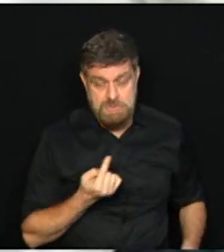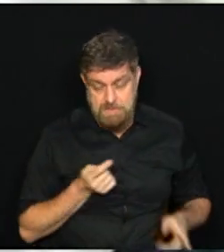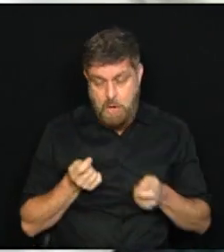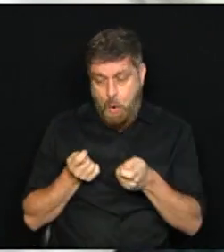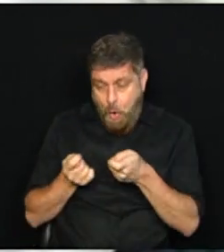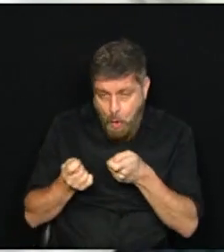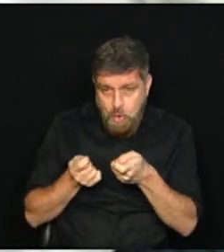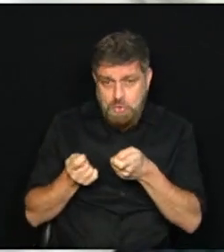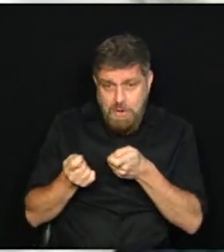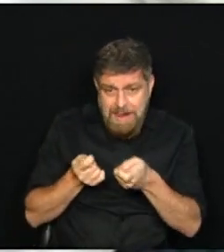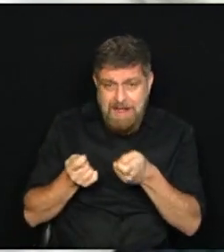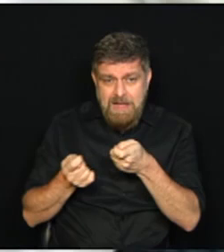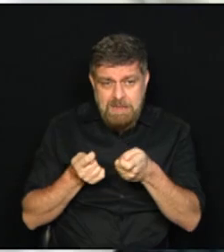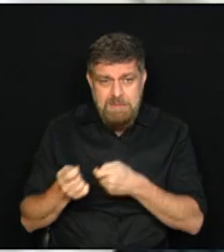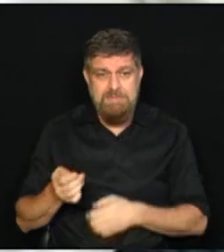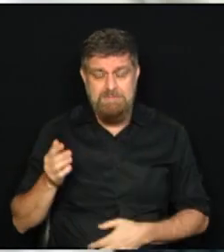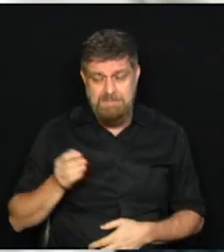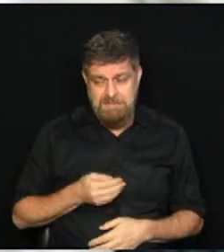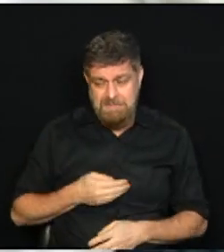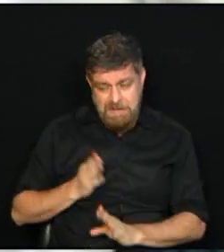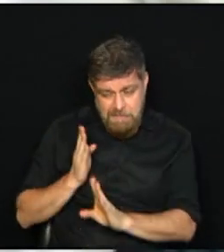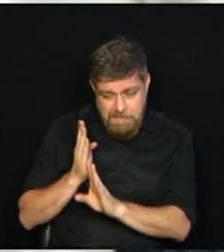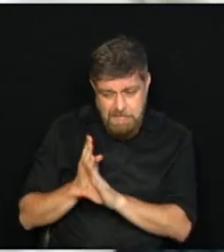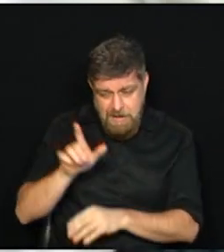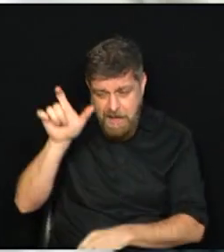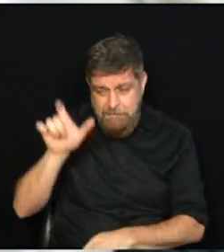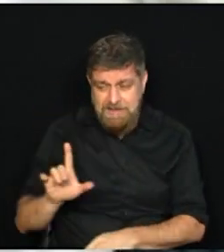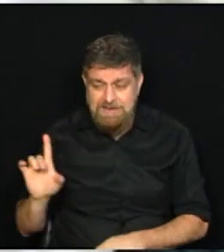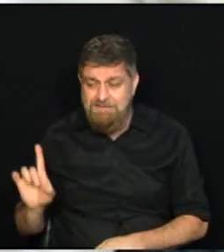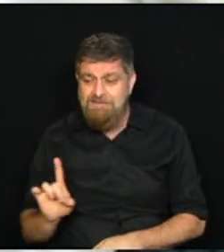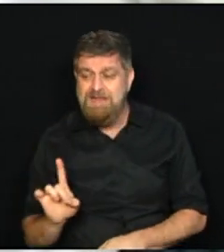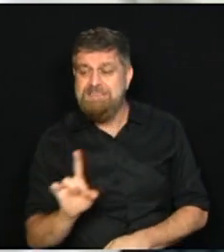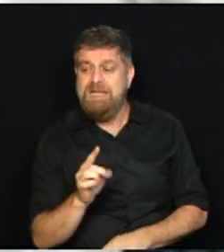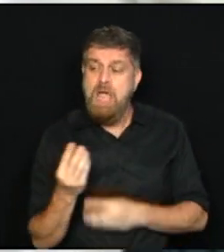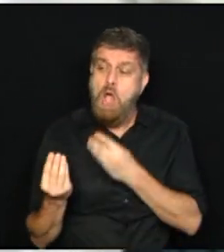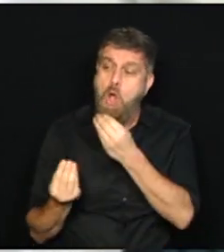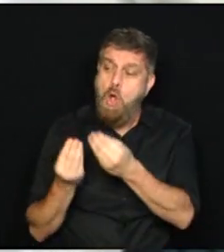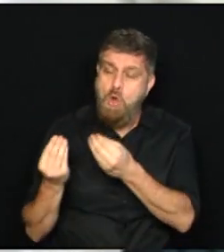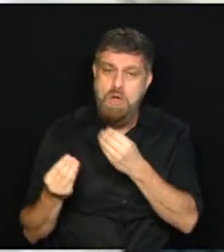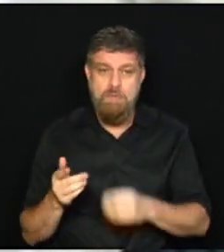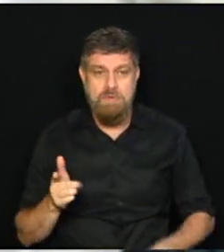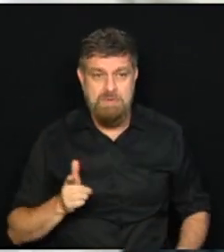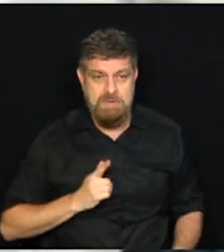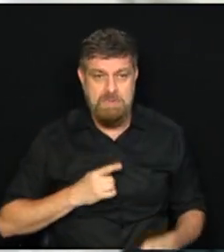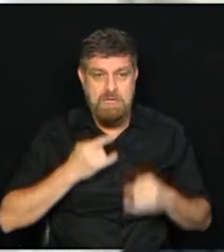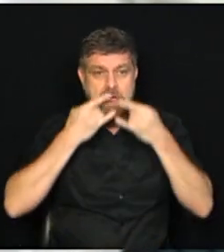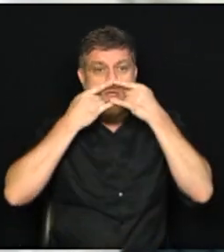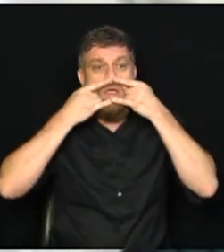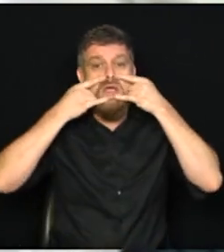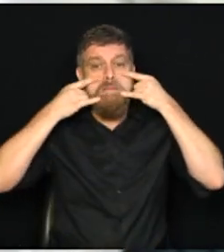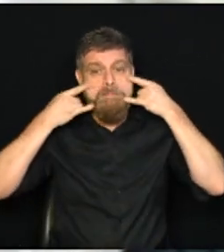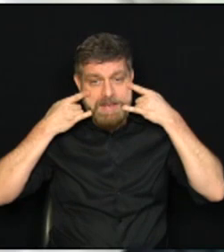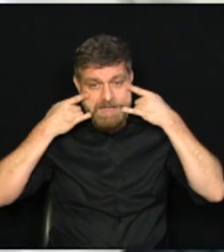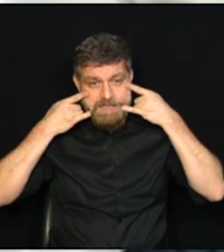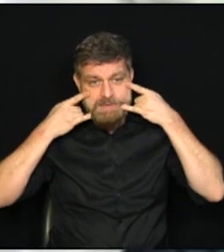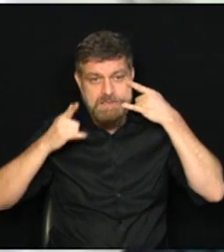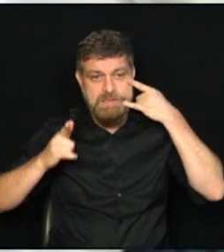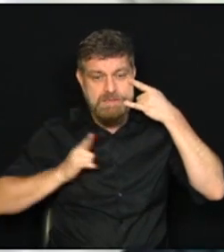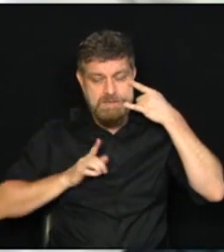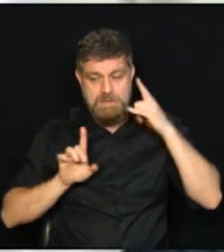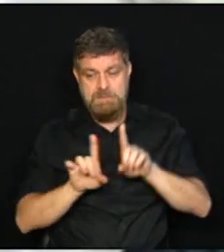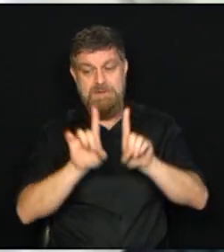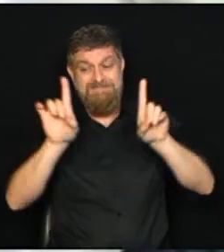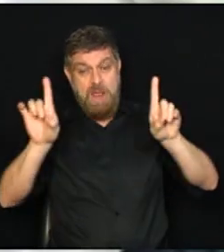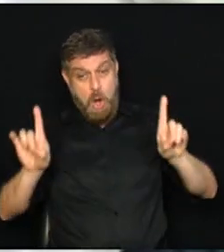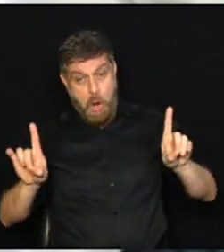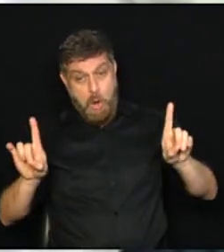no sentido de se tiver que sair, como vai sair. Né? Vai sair com máscara, com